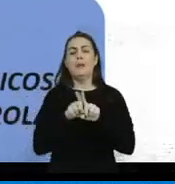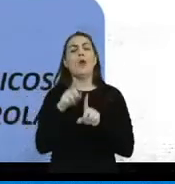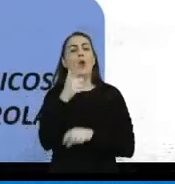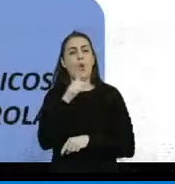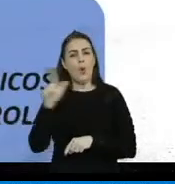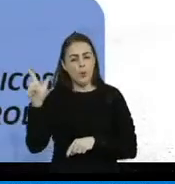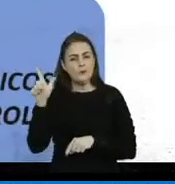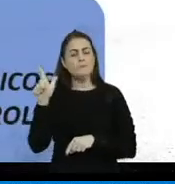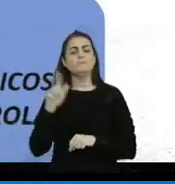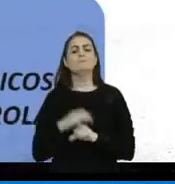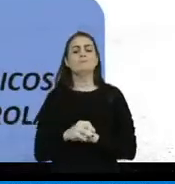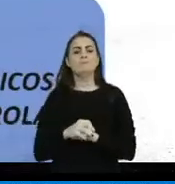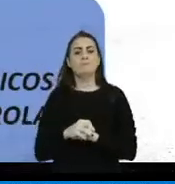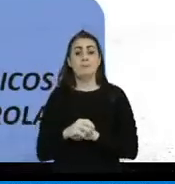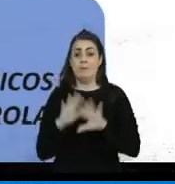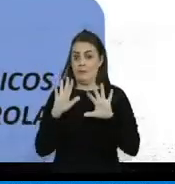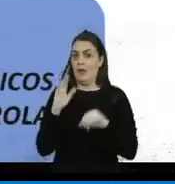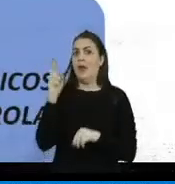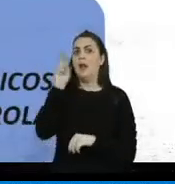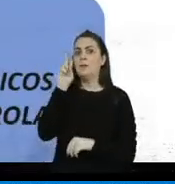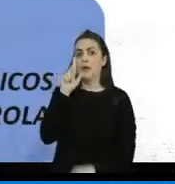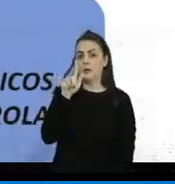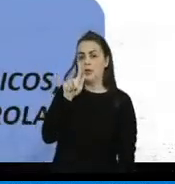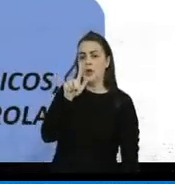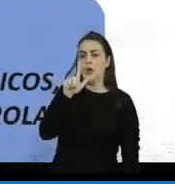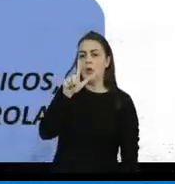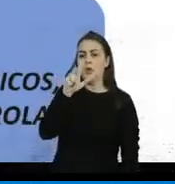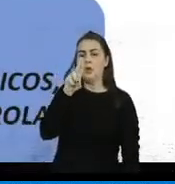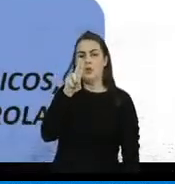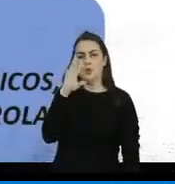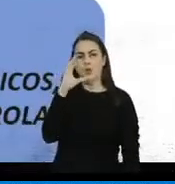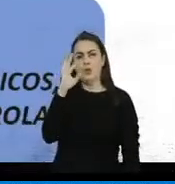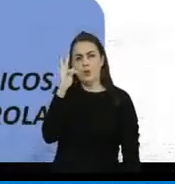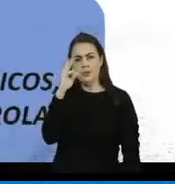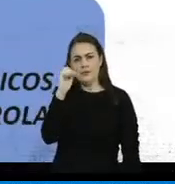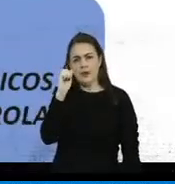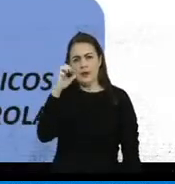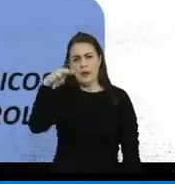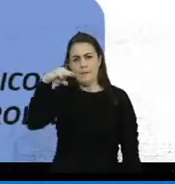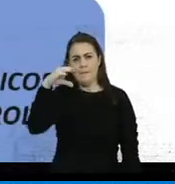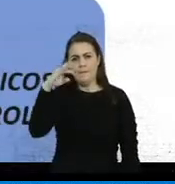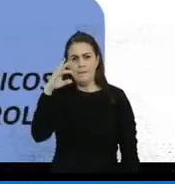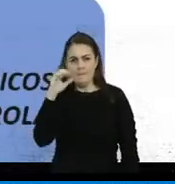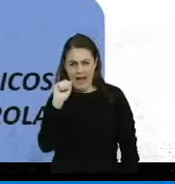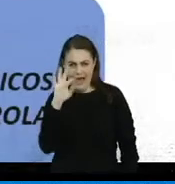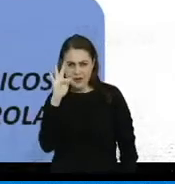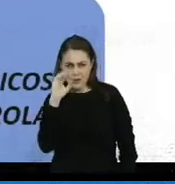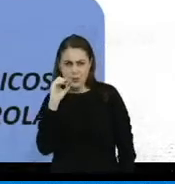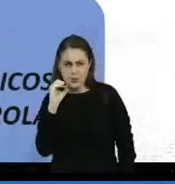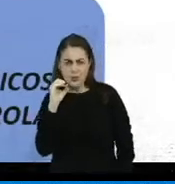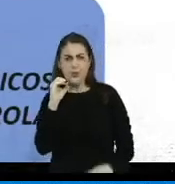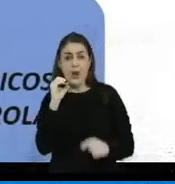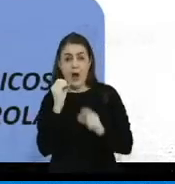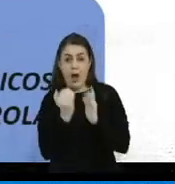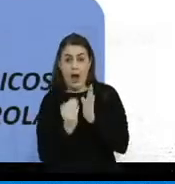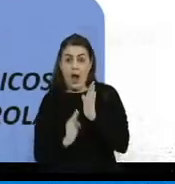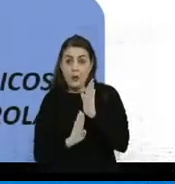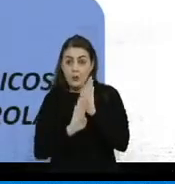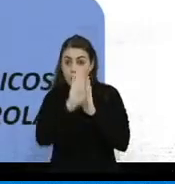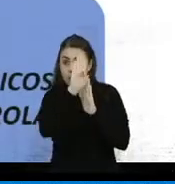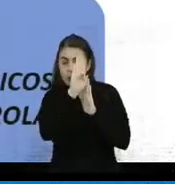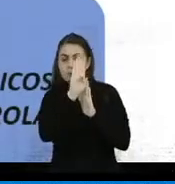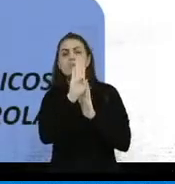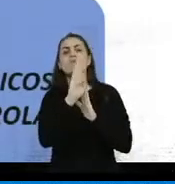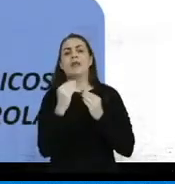tenho que baixar o glutamato do meu cérebro. É essa substância chamada teanina. A teanina é